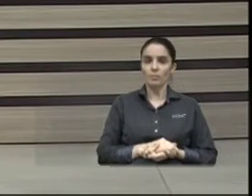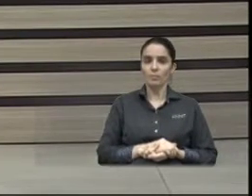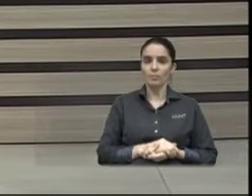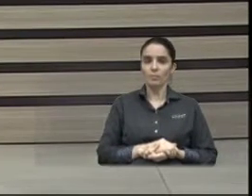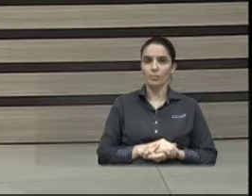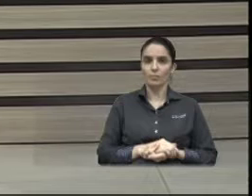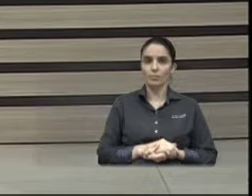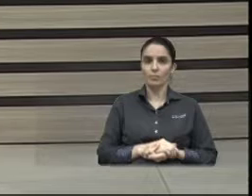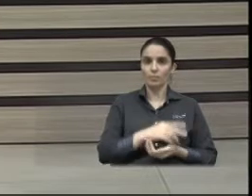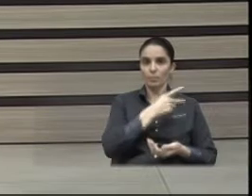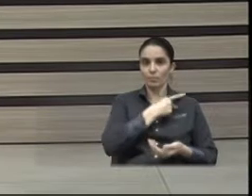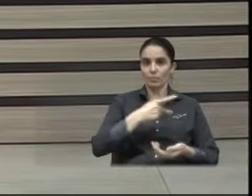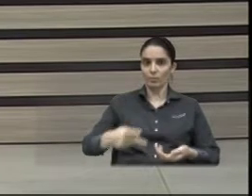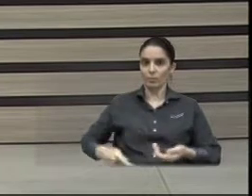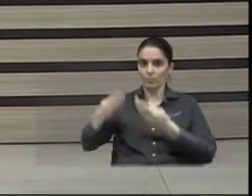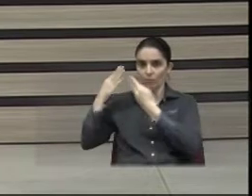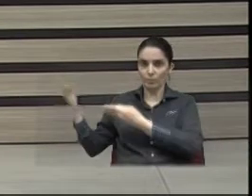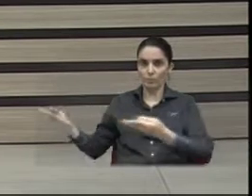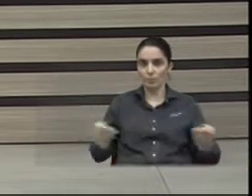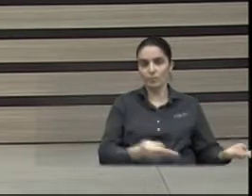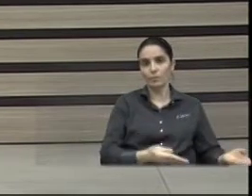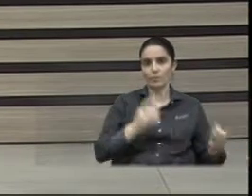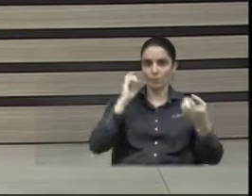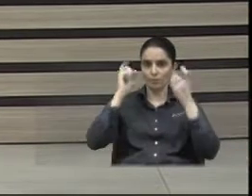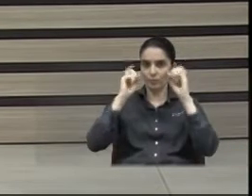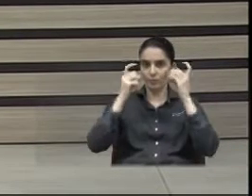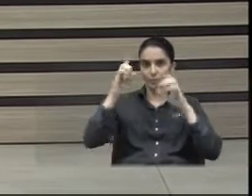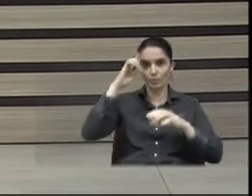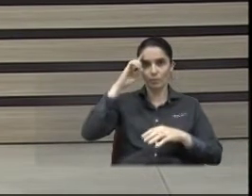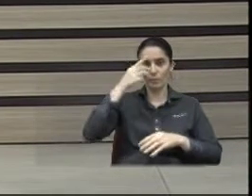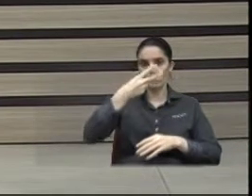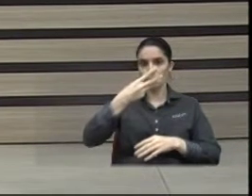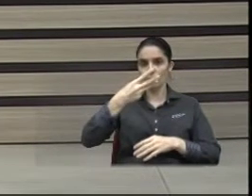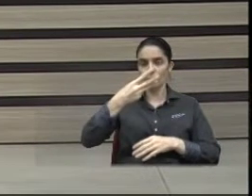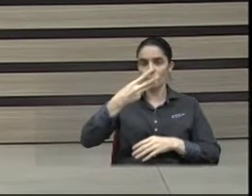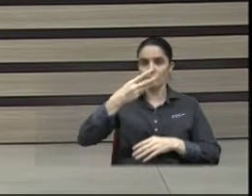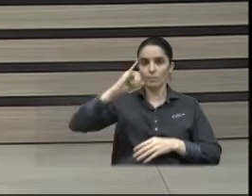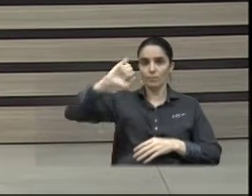Essa presidência convoca os senhores vereadores para a sessão a ser realizada dia 3